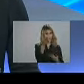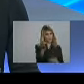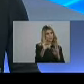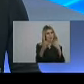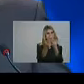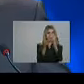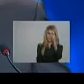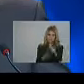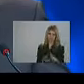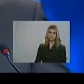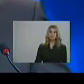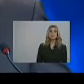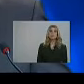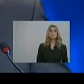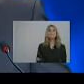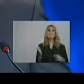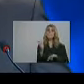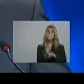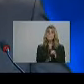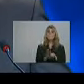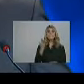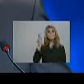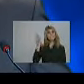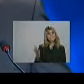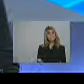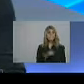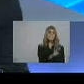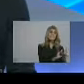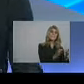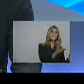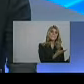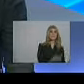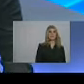família. Agora, então, a pergunta para o candidato Carlos Osório.